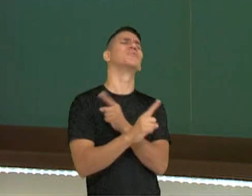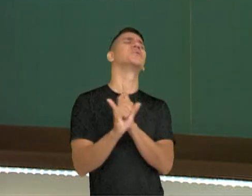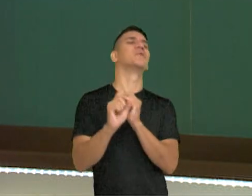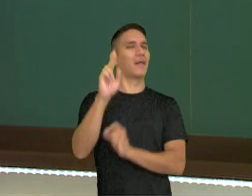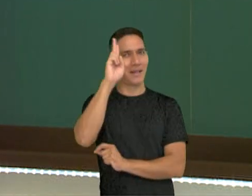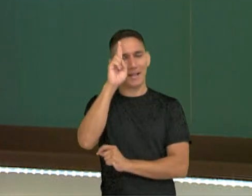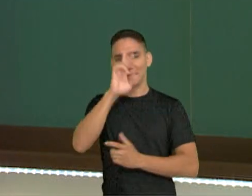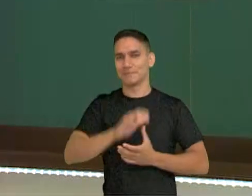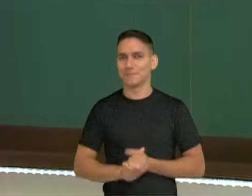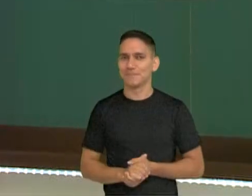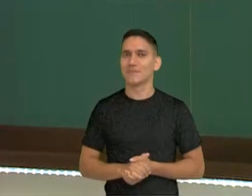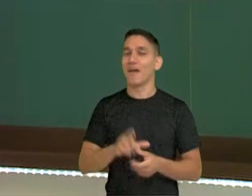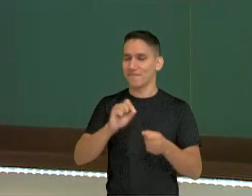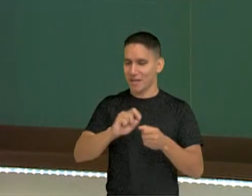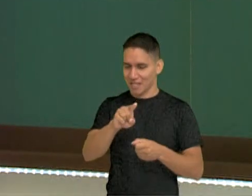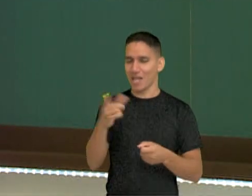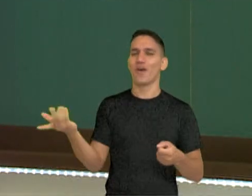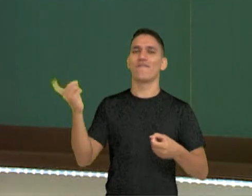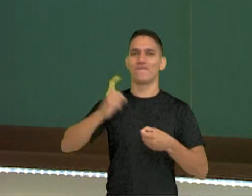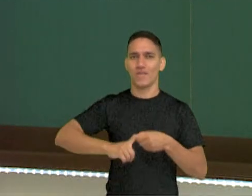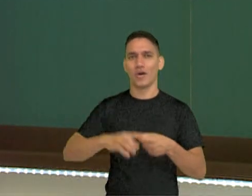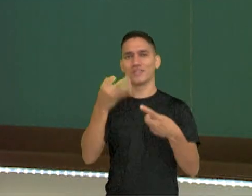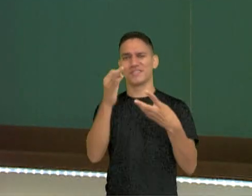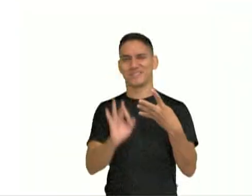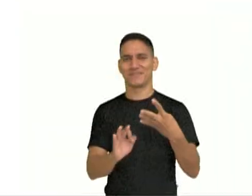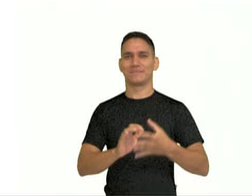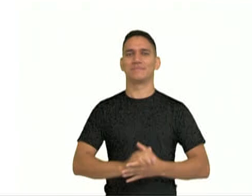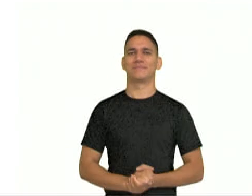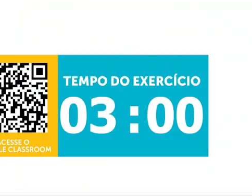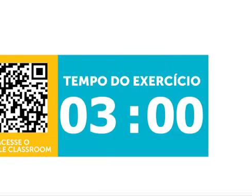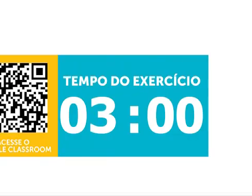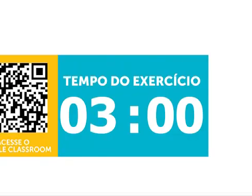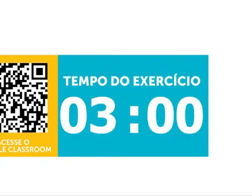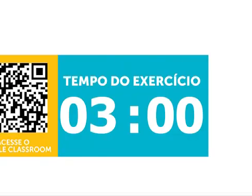né? Faz aí que eu volto daqui a pouco conferir contigo.